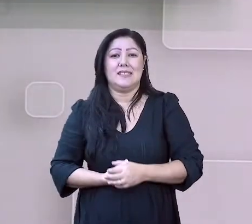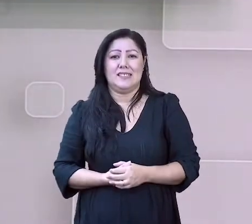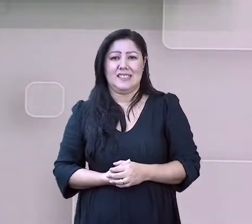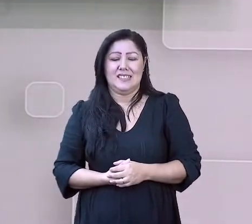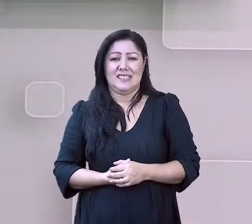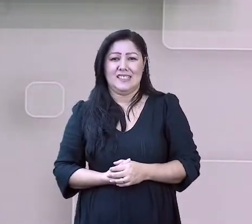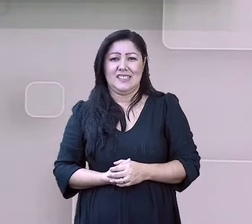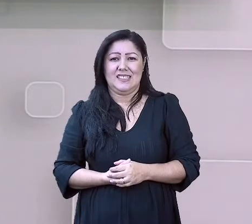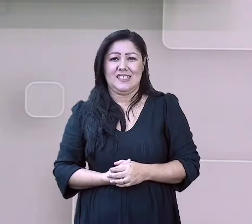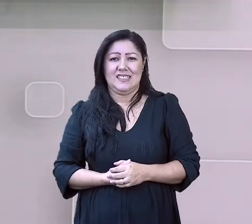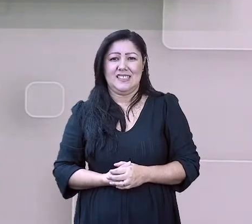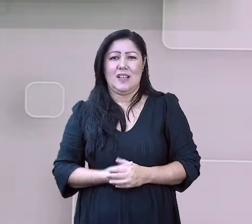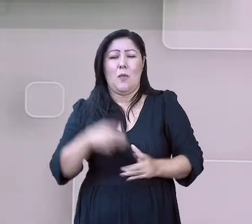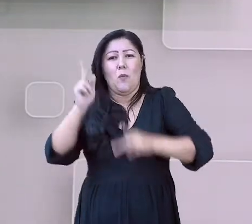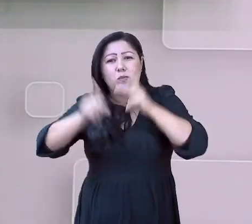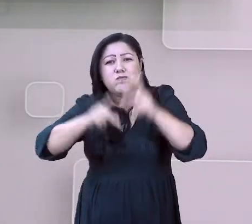o